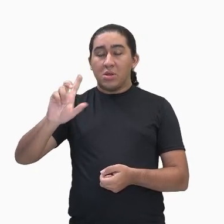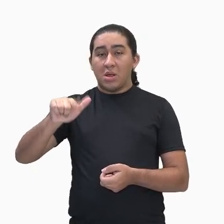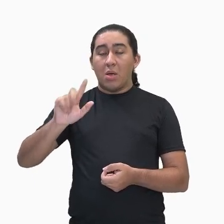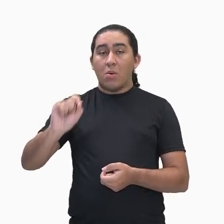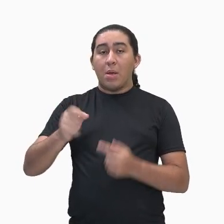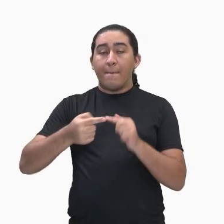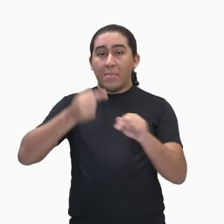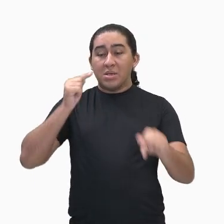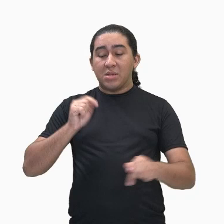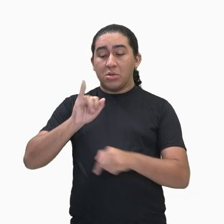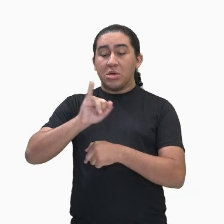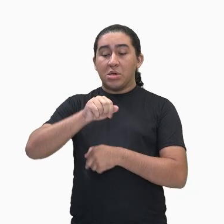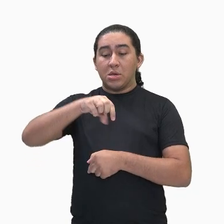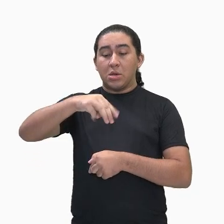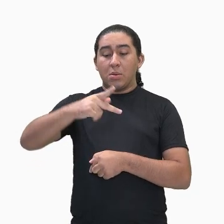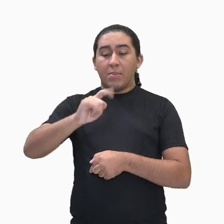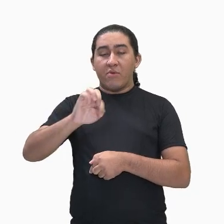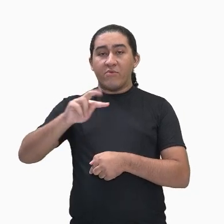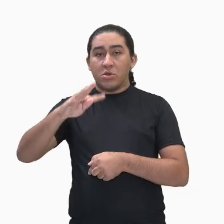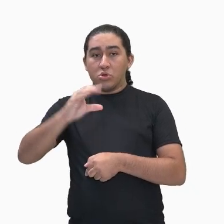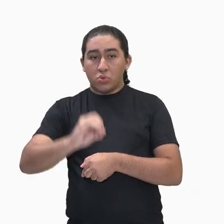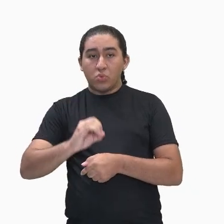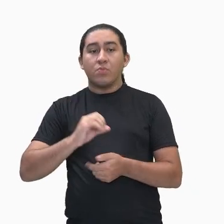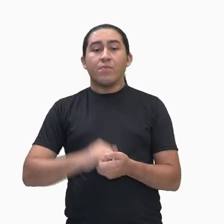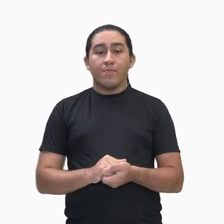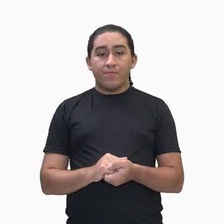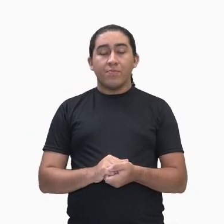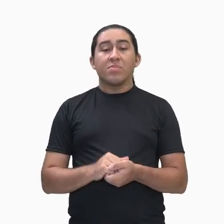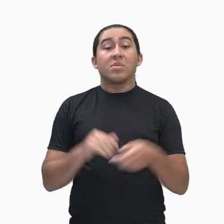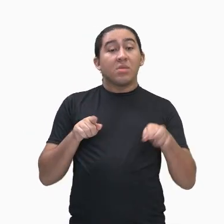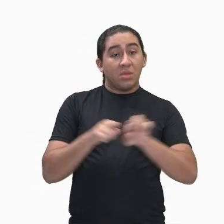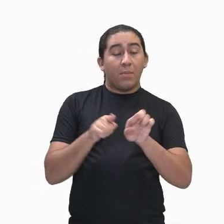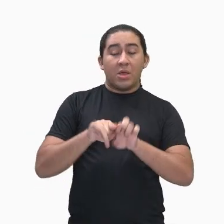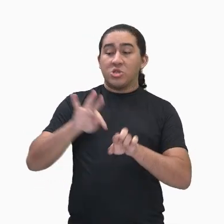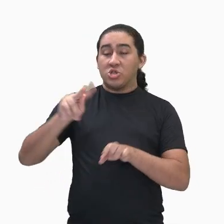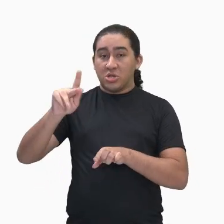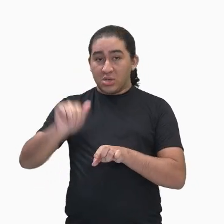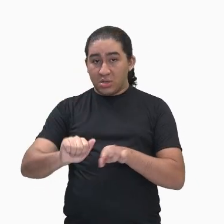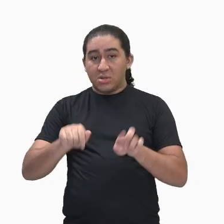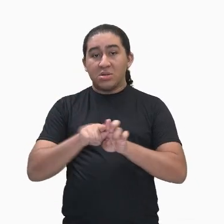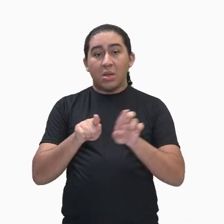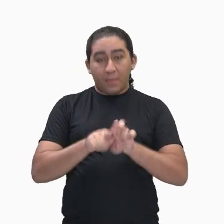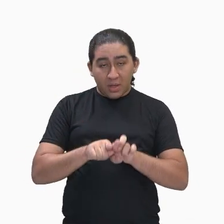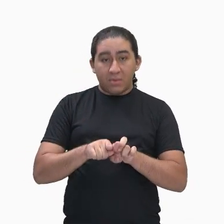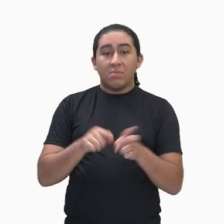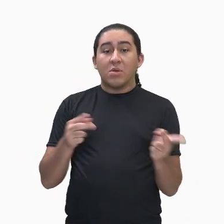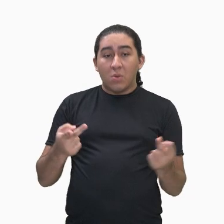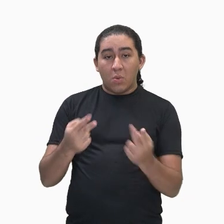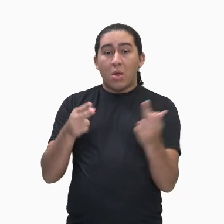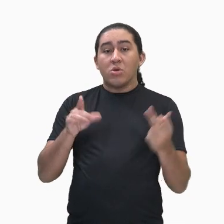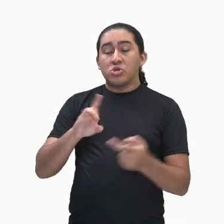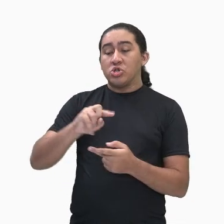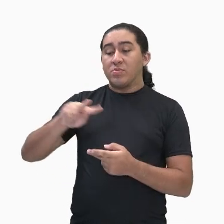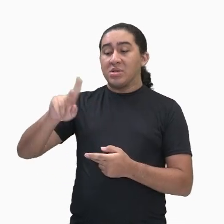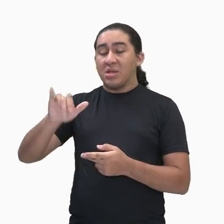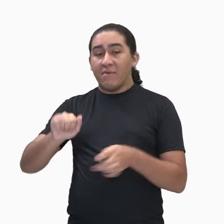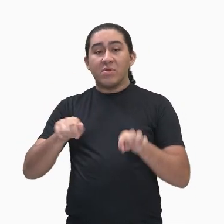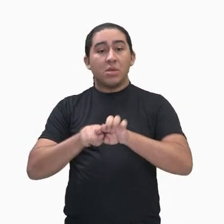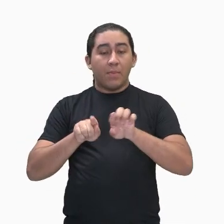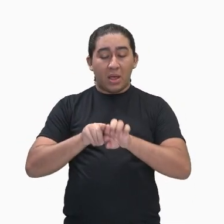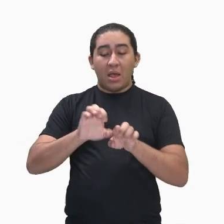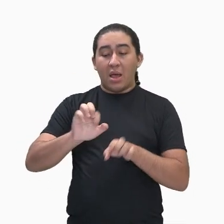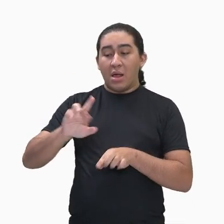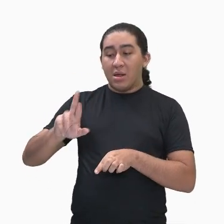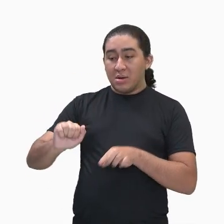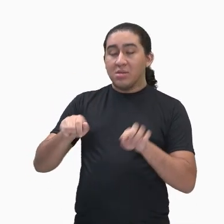pretérito imperfeito. Tinha, pretérito imperfeito. Dispensava, pretérito imperfeito. E era